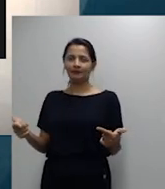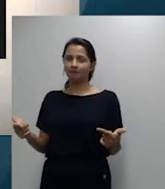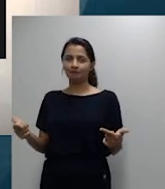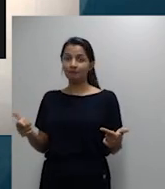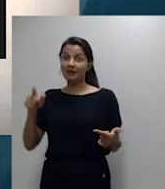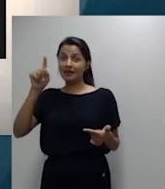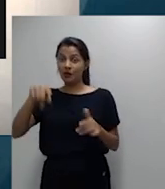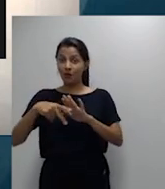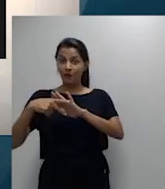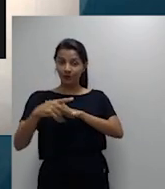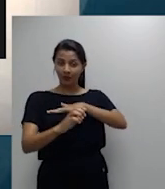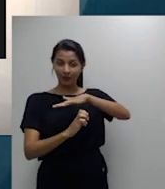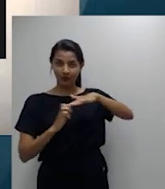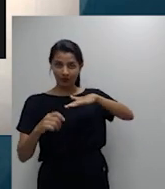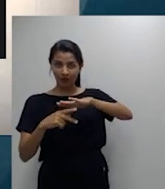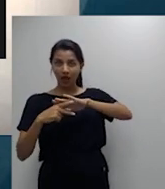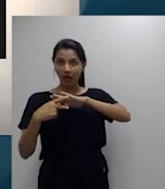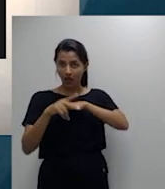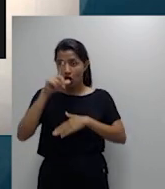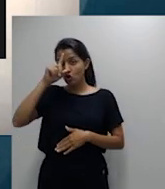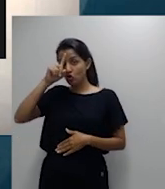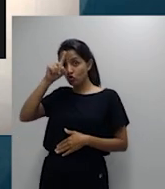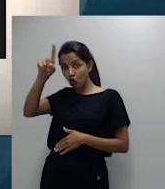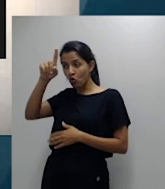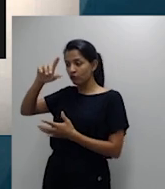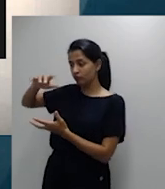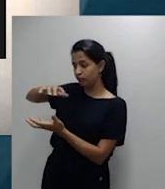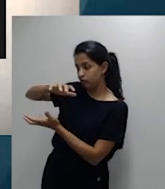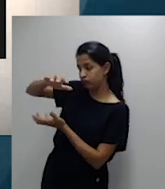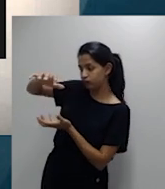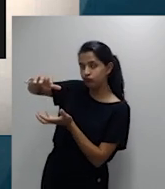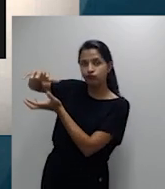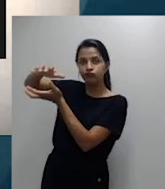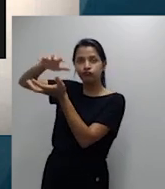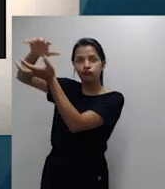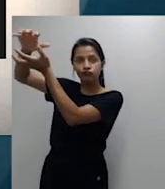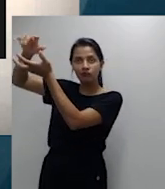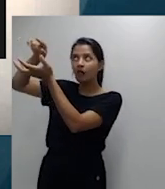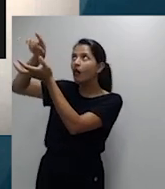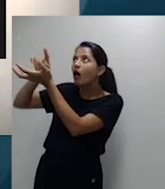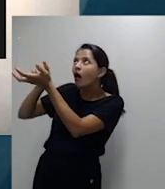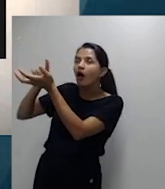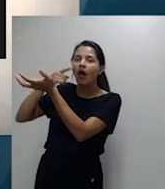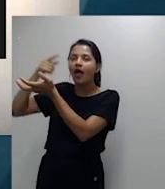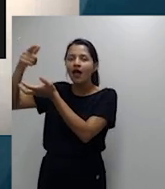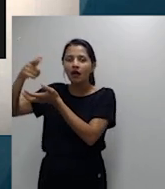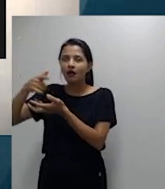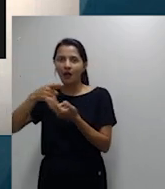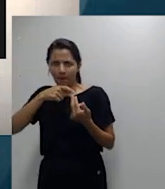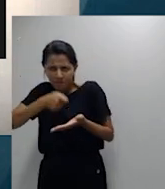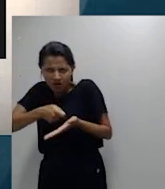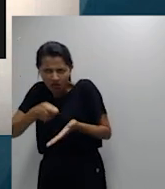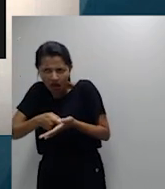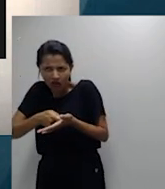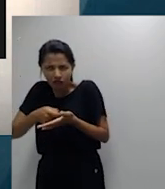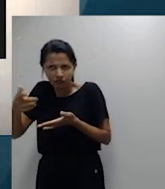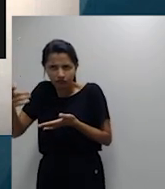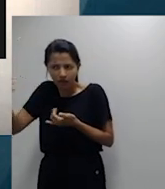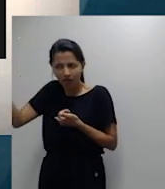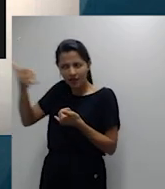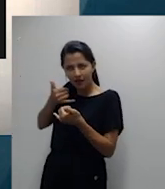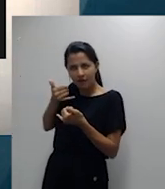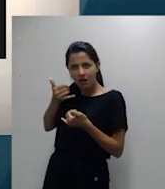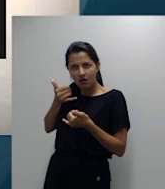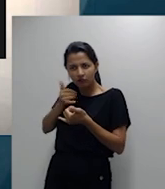a empresa dona do satélite ela não tem qualquer obrigação de receber e transmitir mensagens não